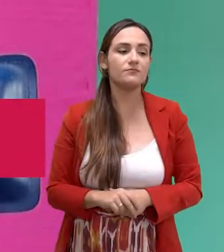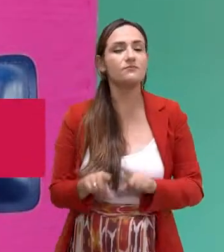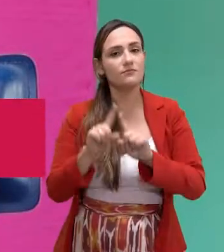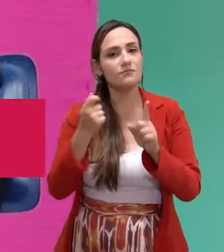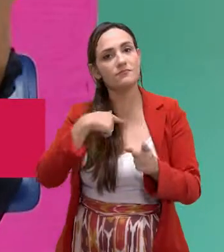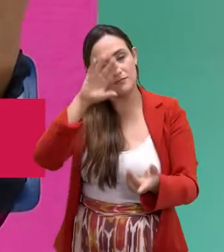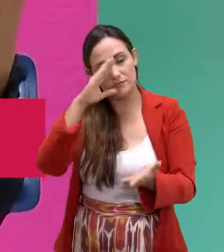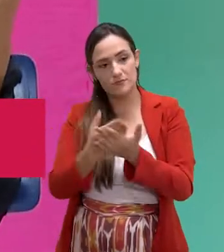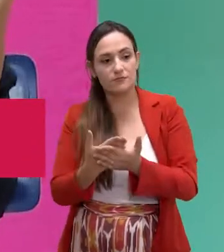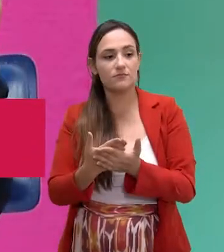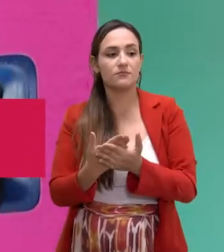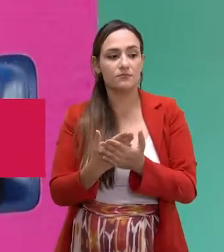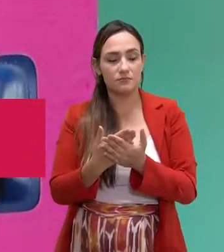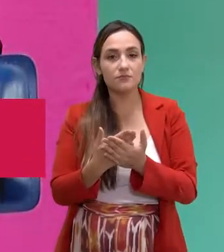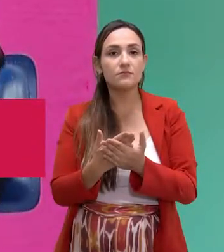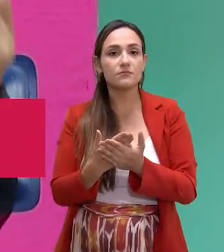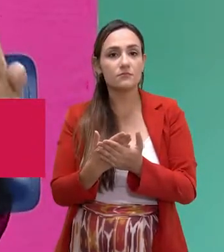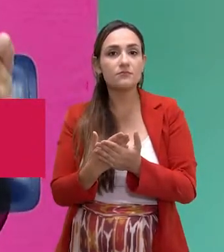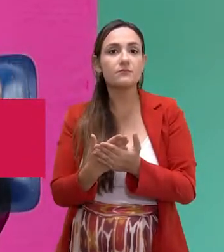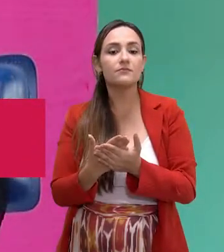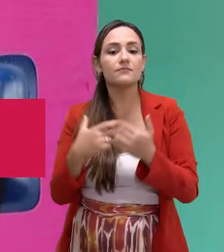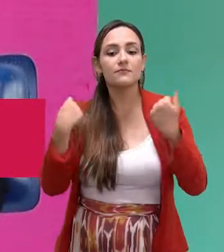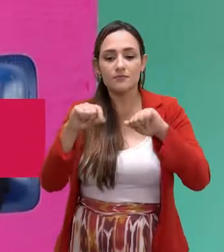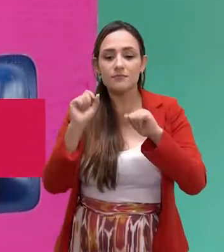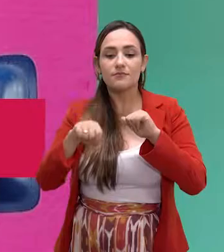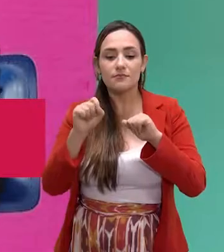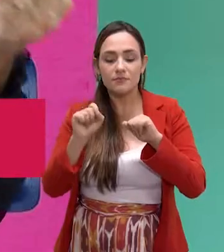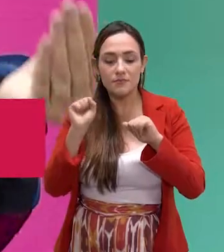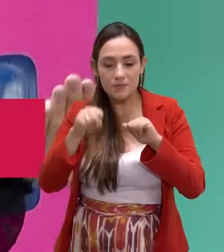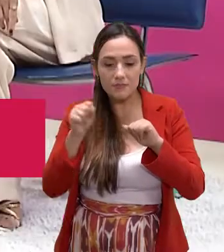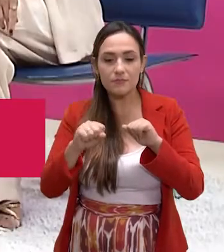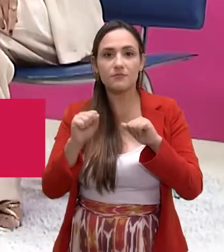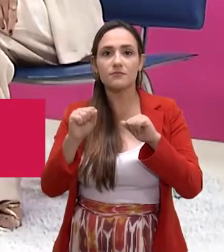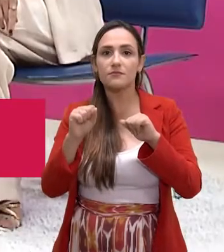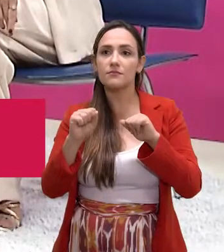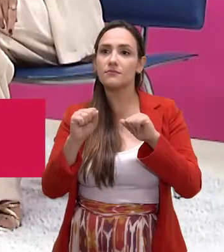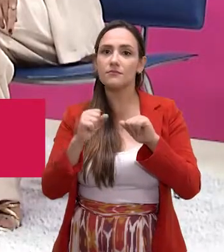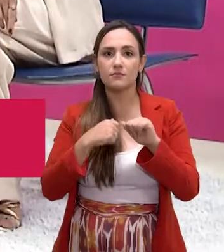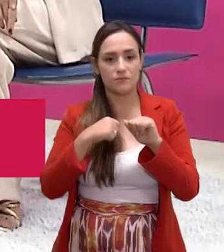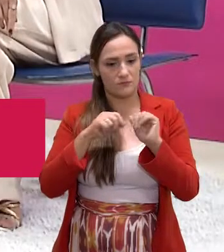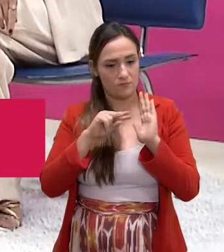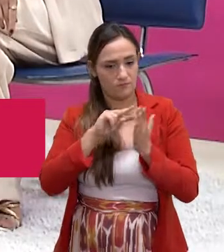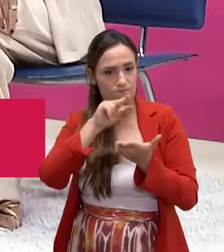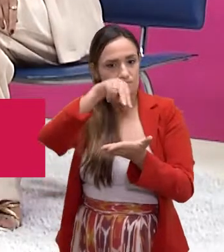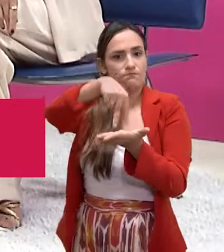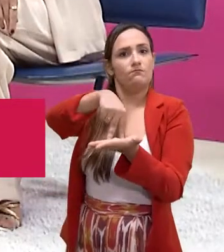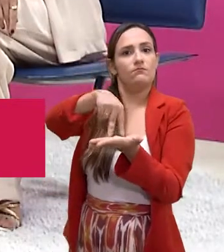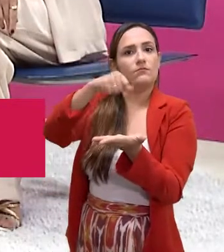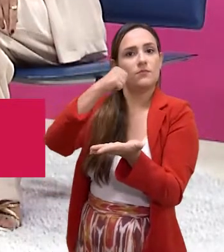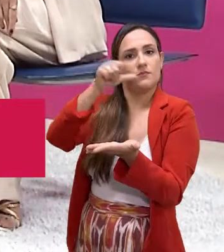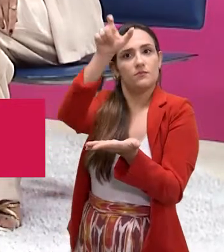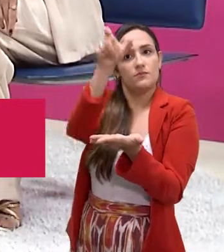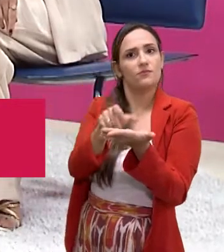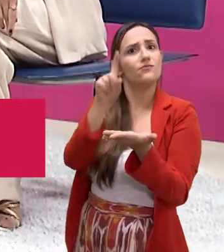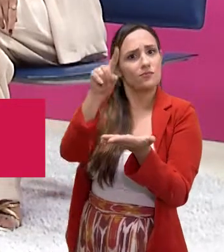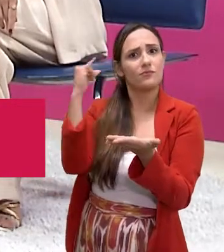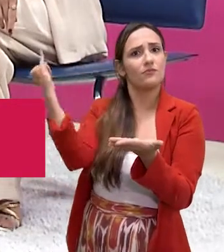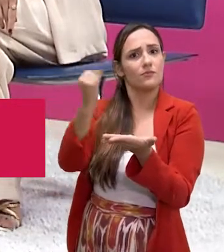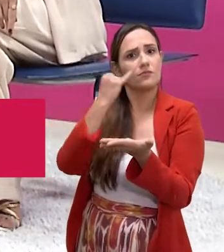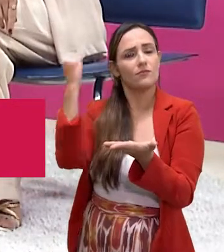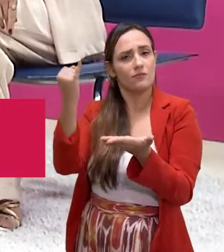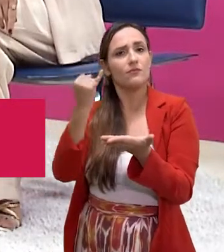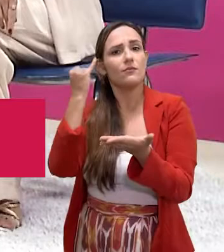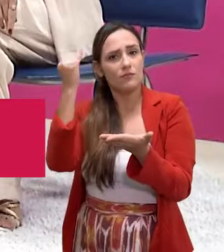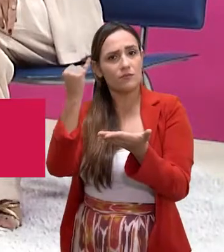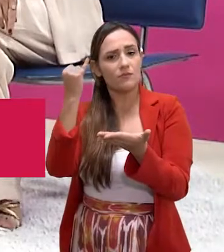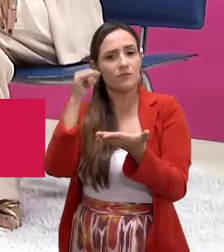que se a gente precisa ter esse olhar de que a mulher é importante nesse espaço para que tenha a visão e leve